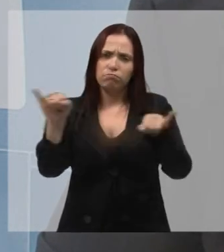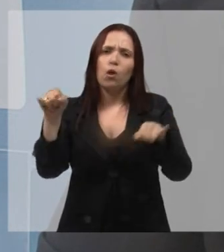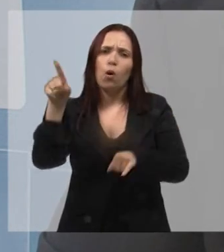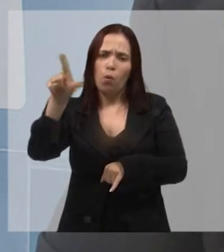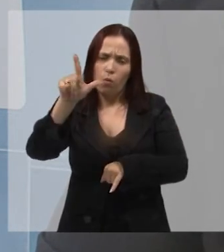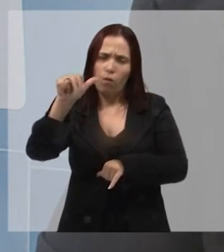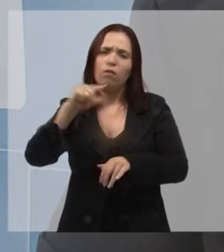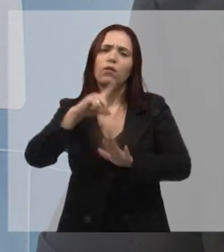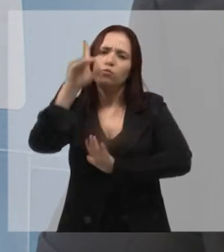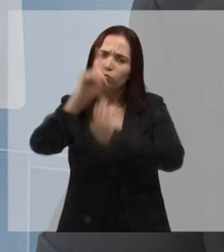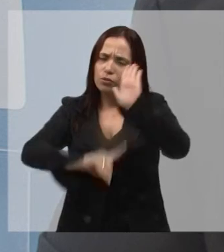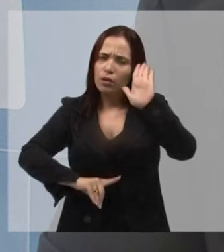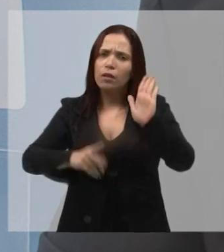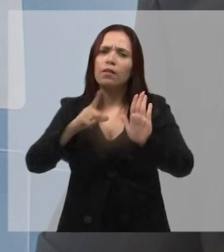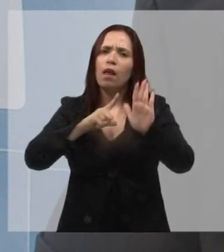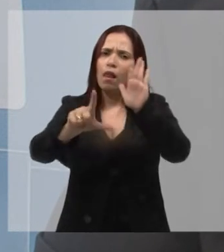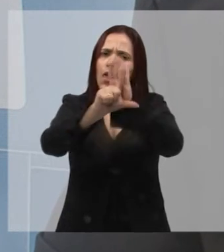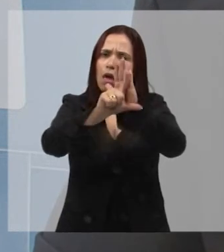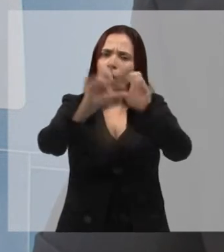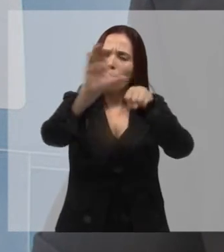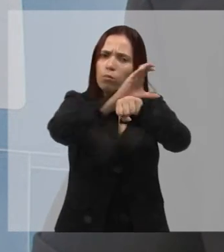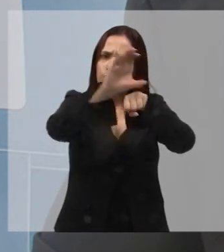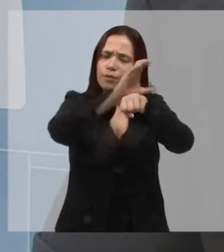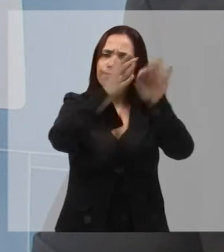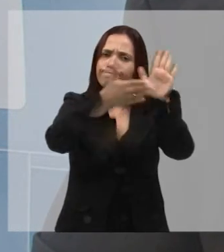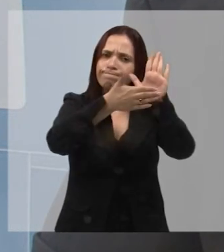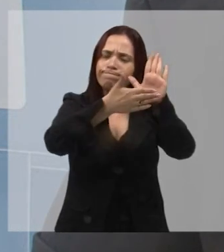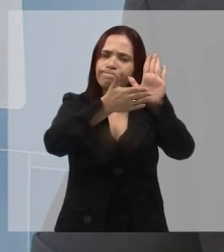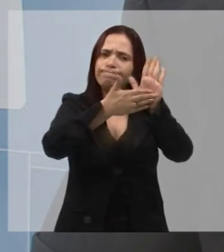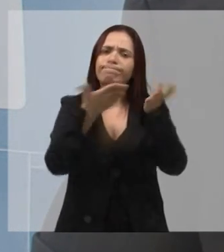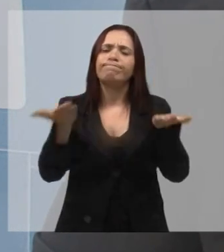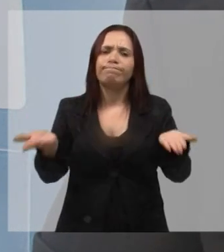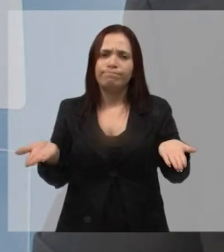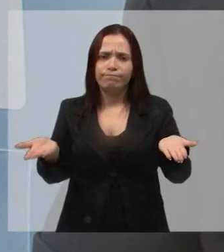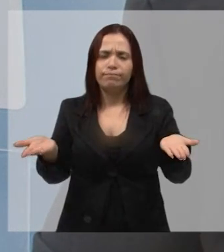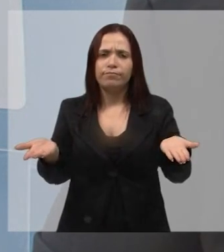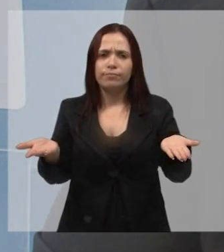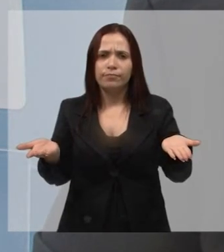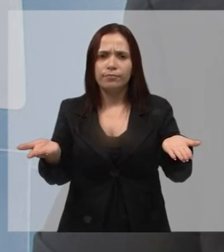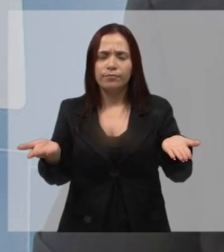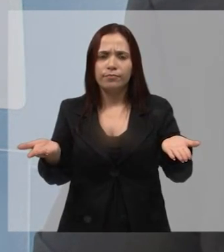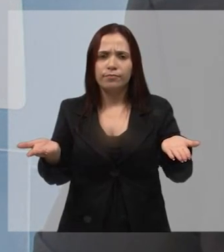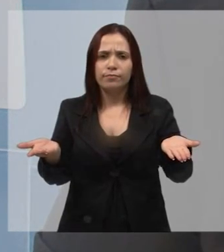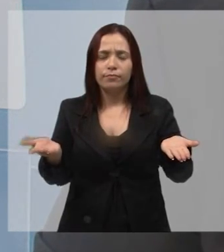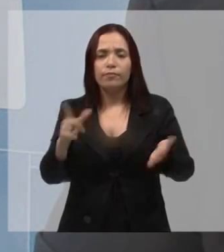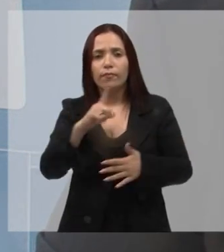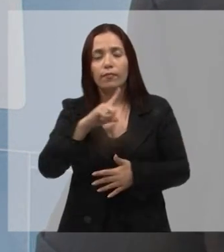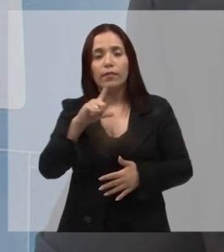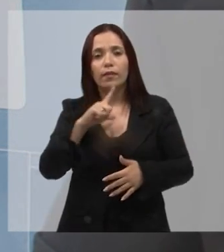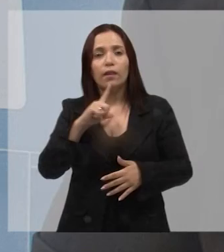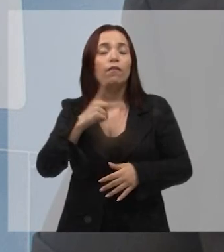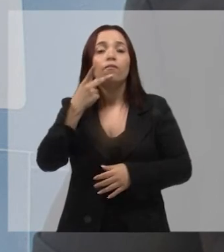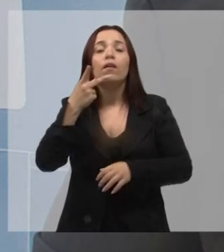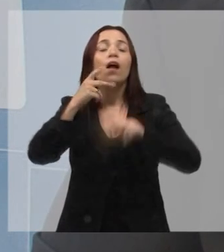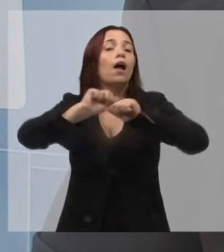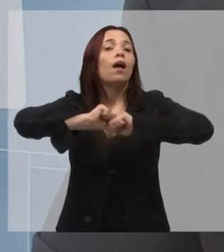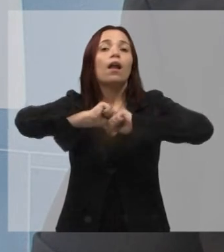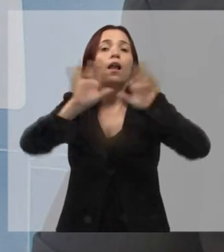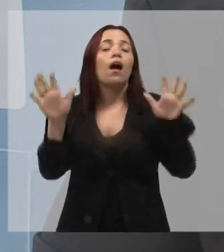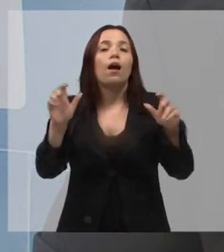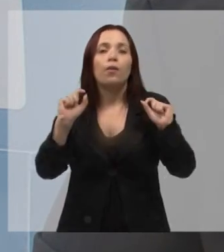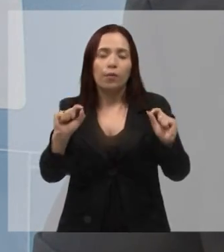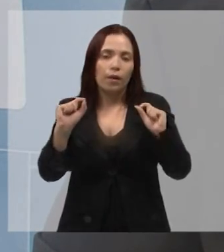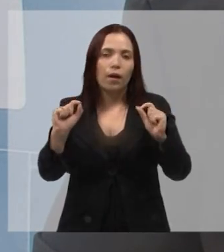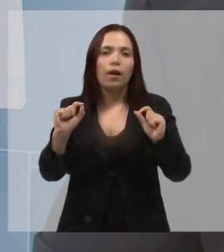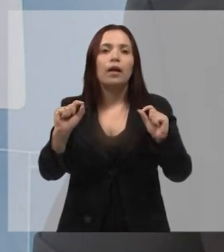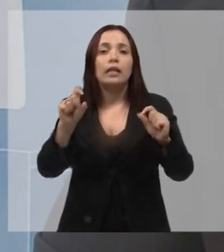Lula. O Lula tinha o direito de fazer isso, está na legislação brasileira. A lei de execuções penais diz claramente que